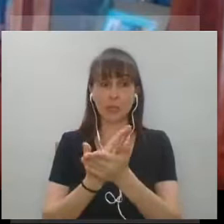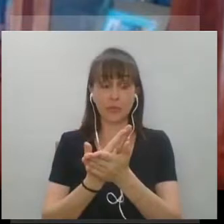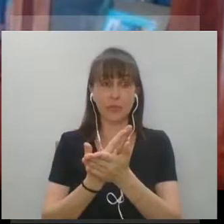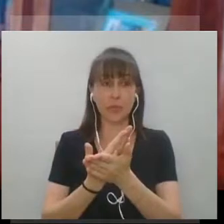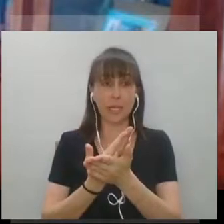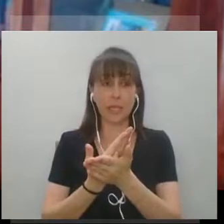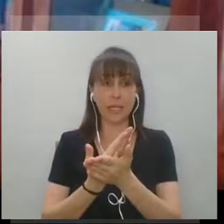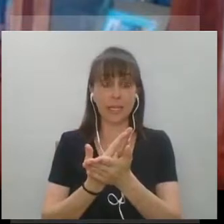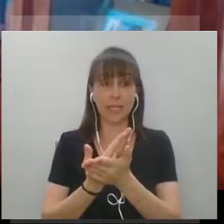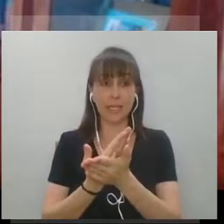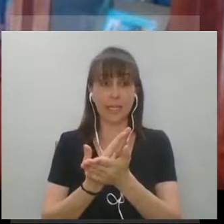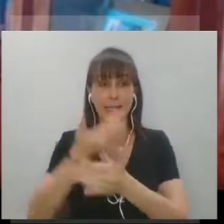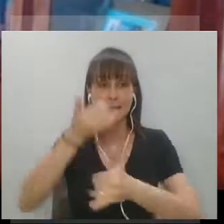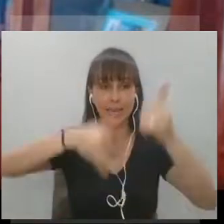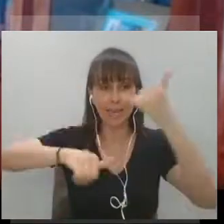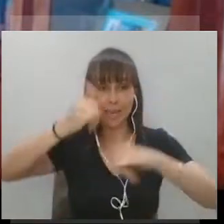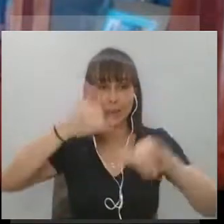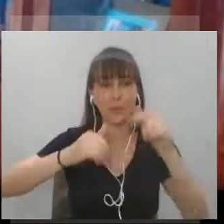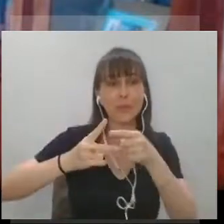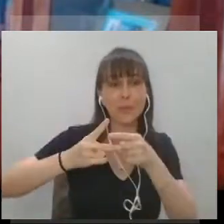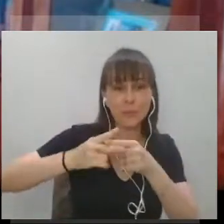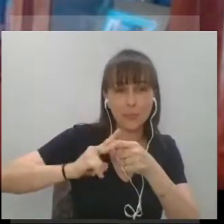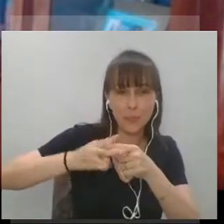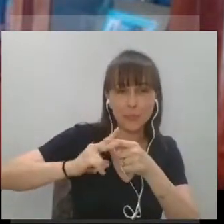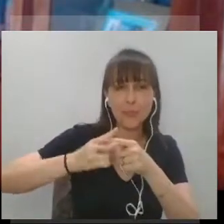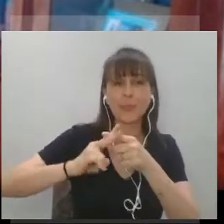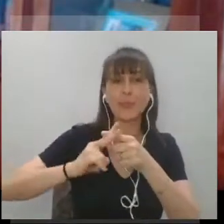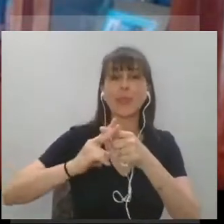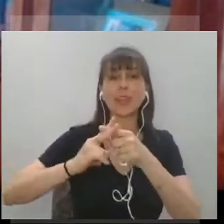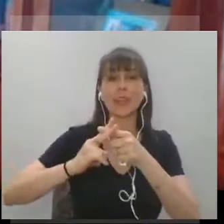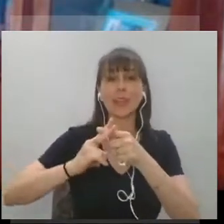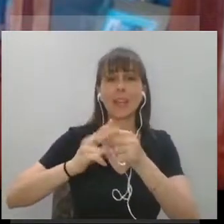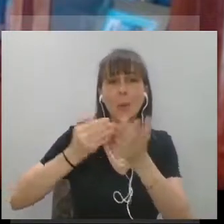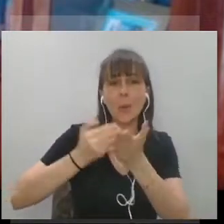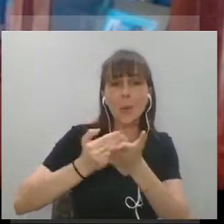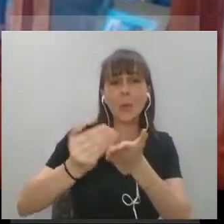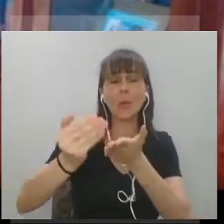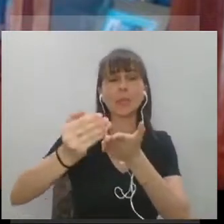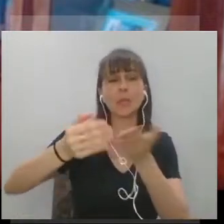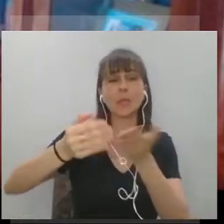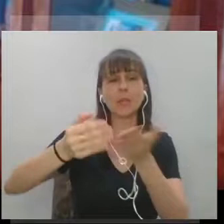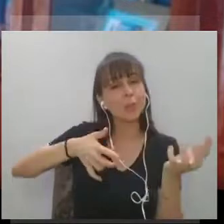Assis e vai fazer essa abertura tocando a música Xalana.